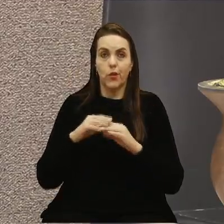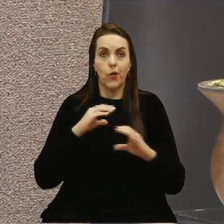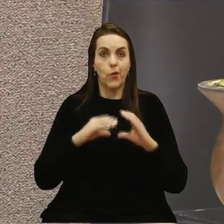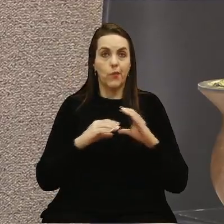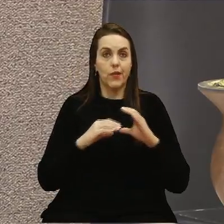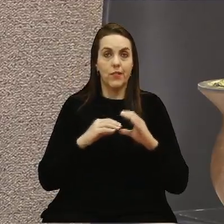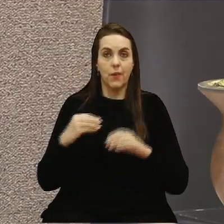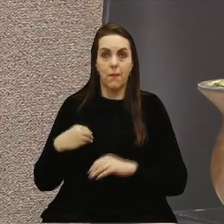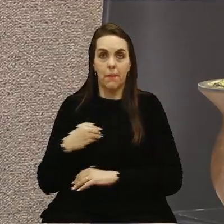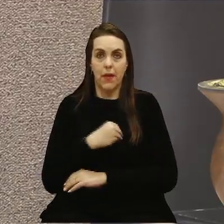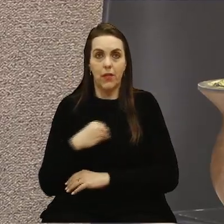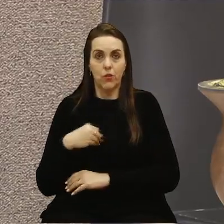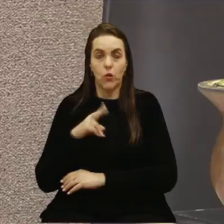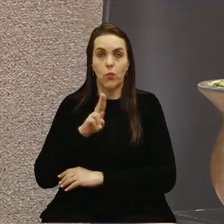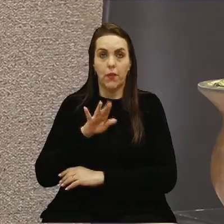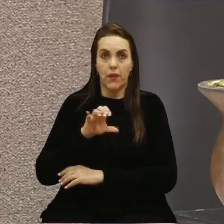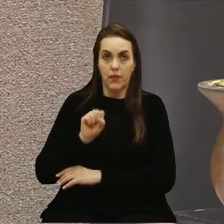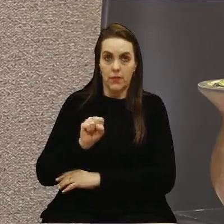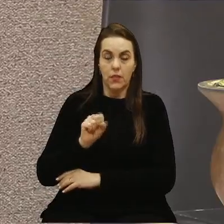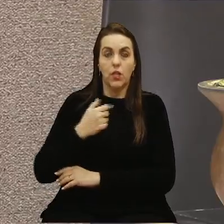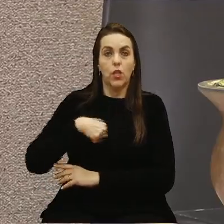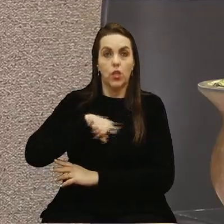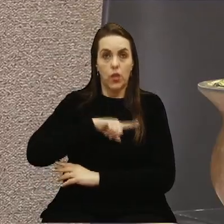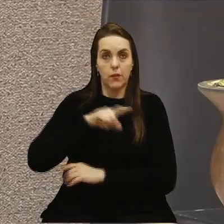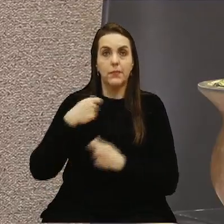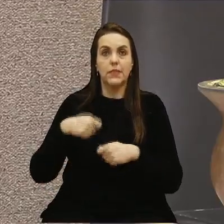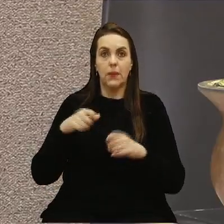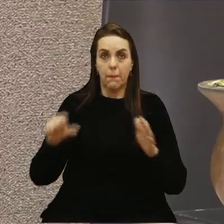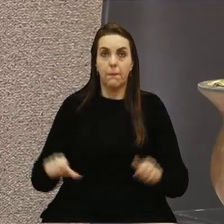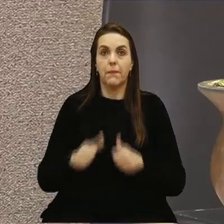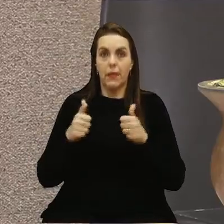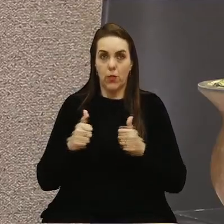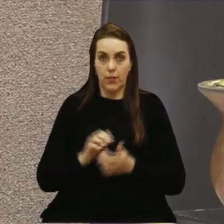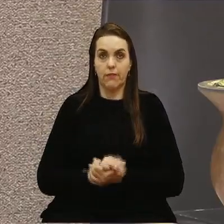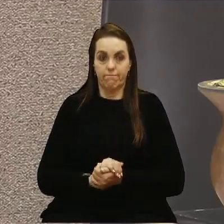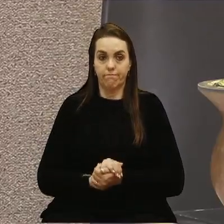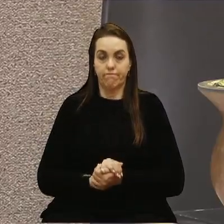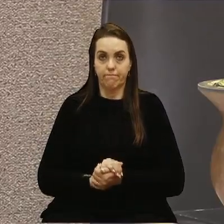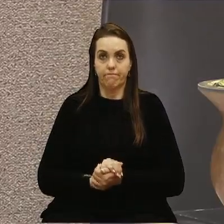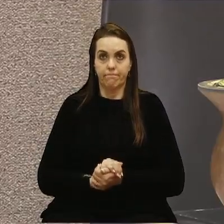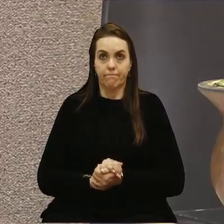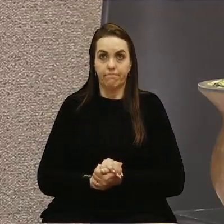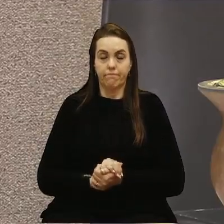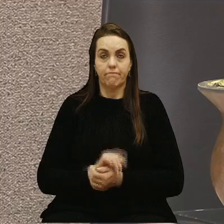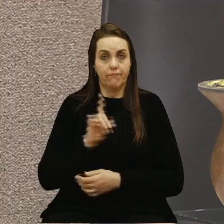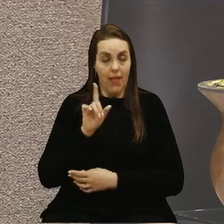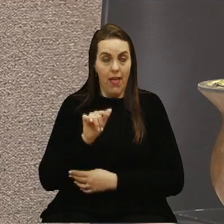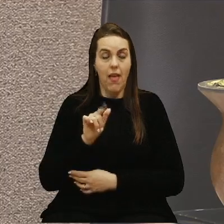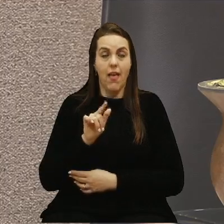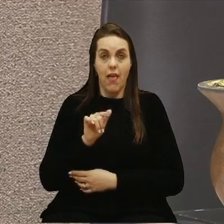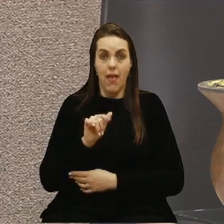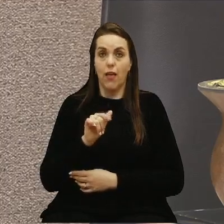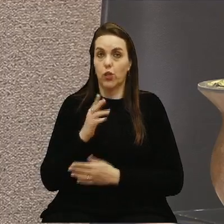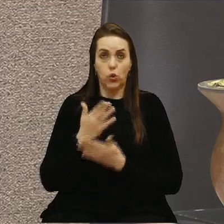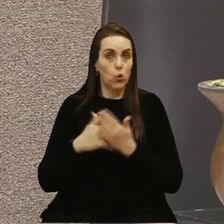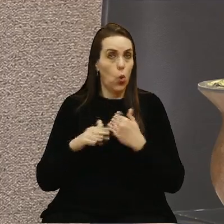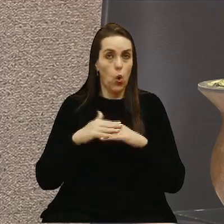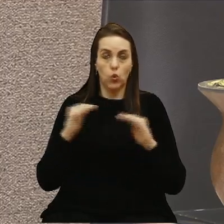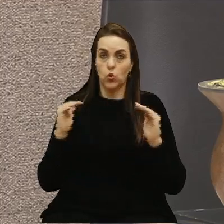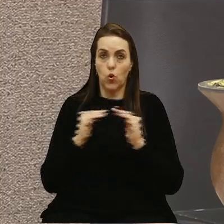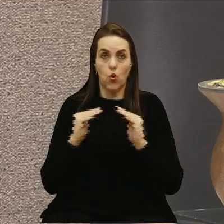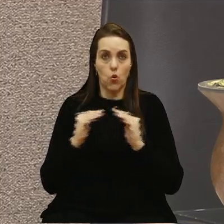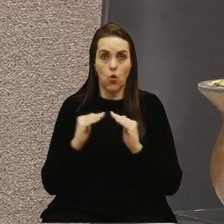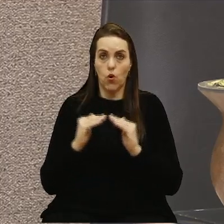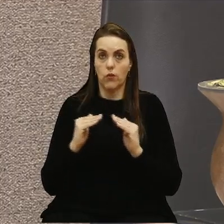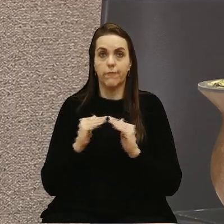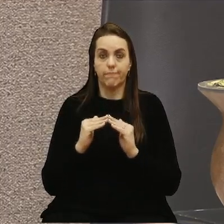UBSs nós precisamos melhorar. Isso E isso é unânime e a gente sempre